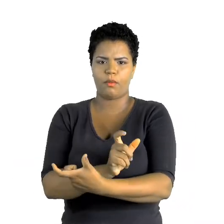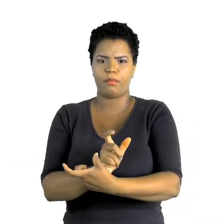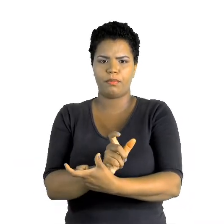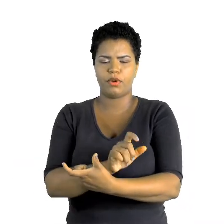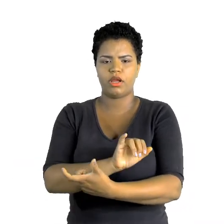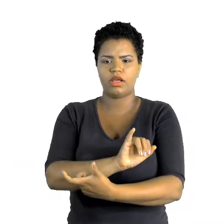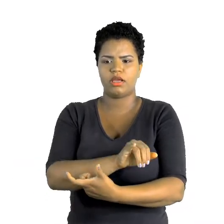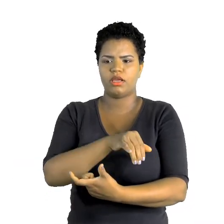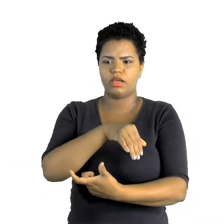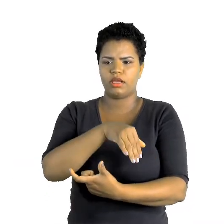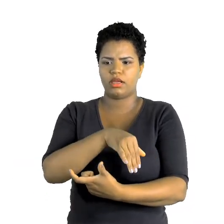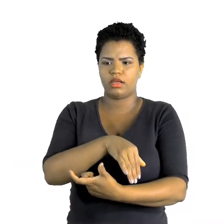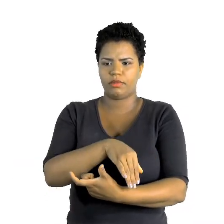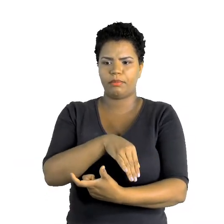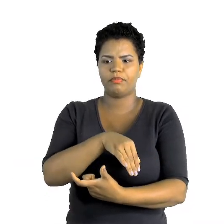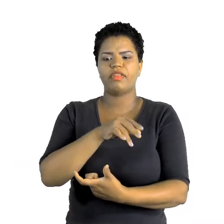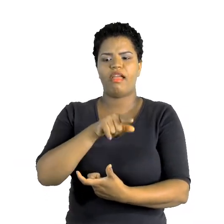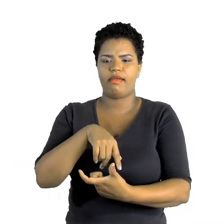imortal, incorrect,